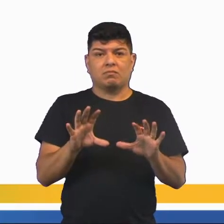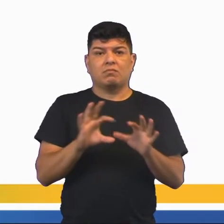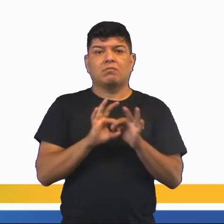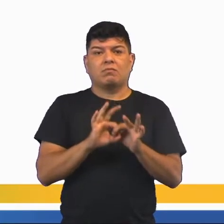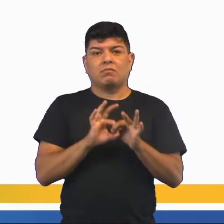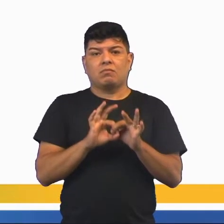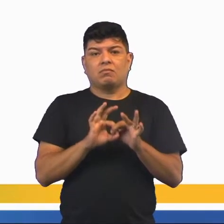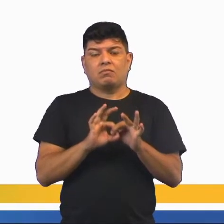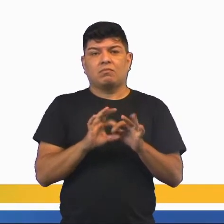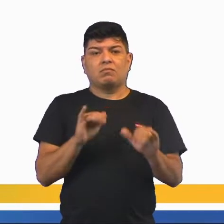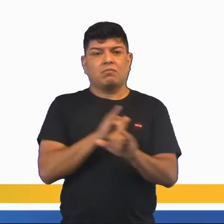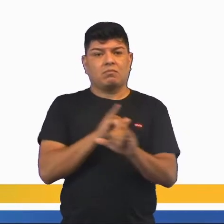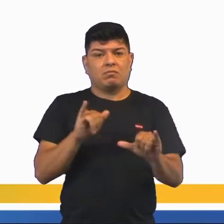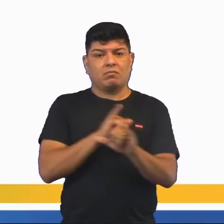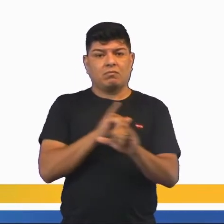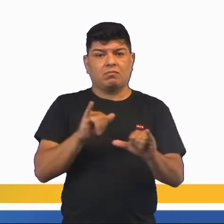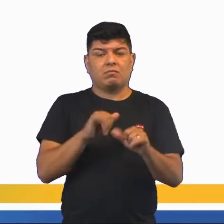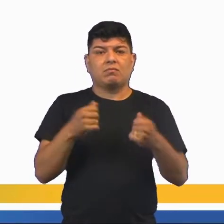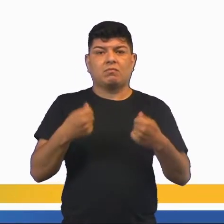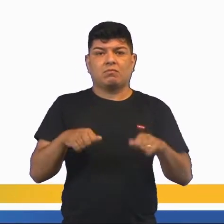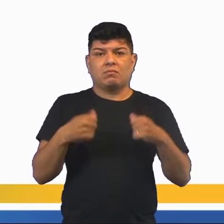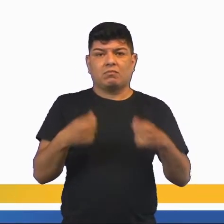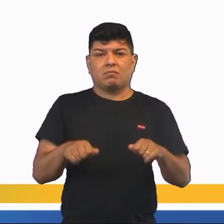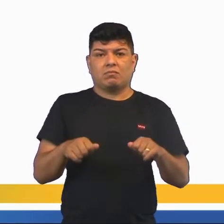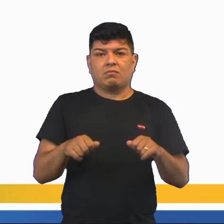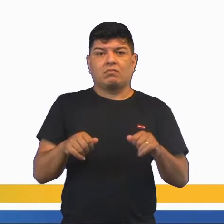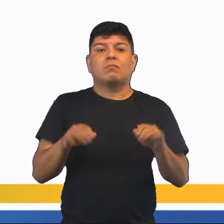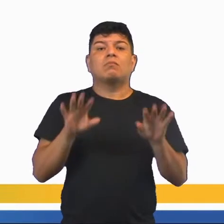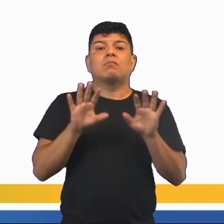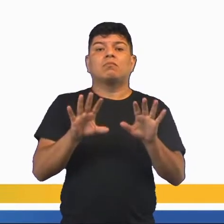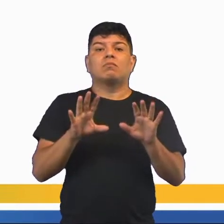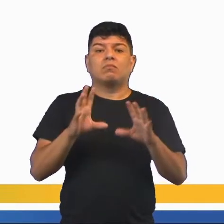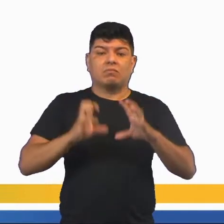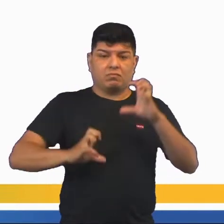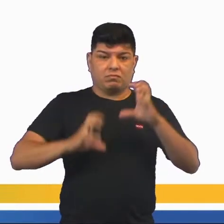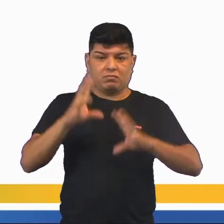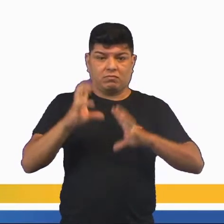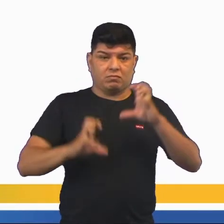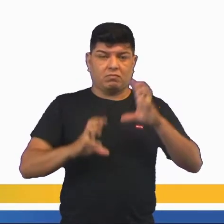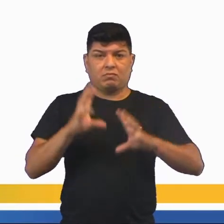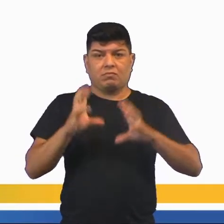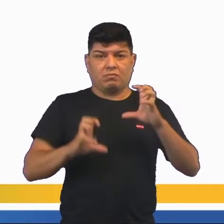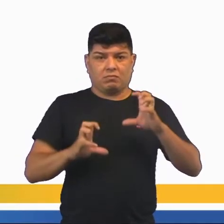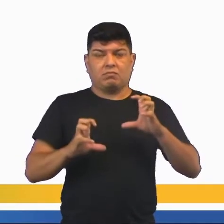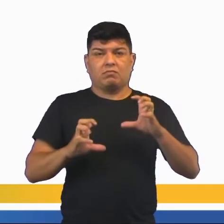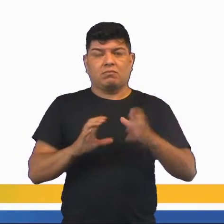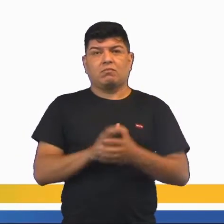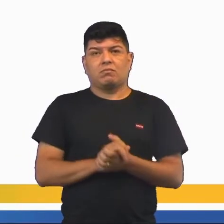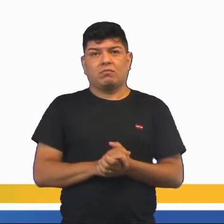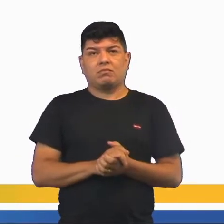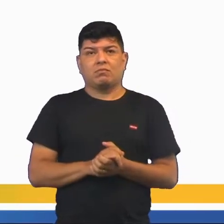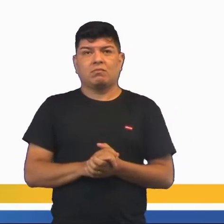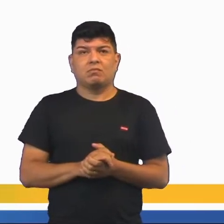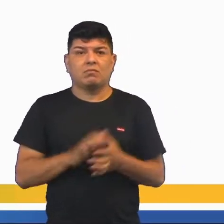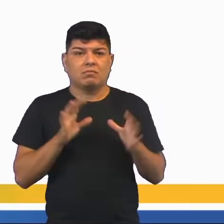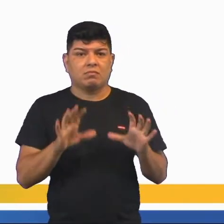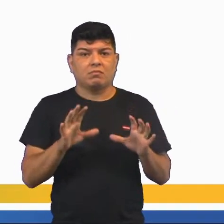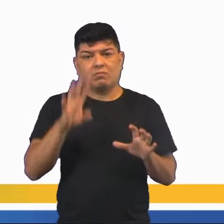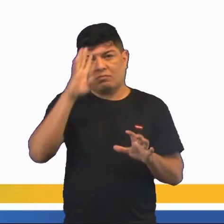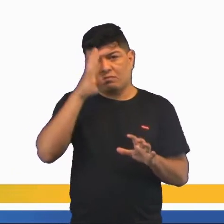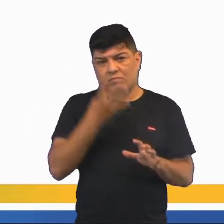ação positiva da mídia. Ela deve ser mediadora de conflitos, de contenciosos, para que